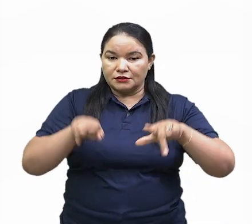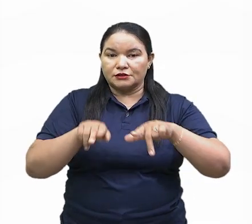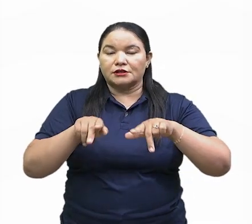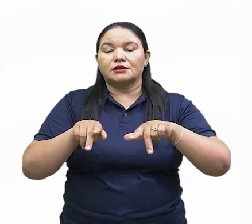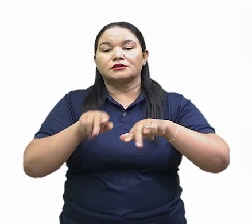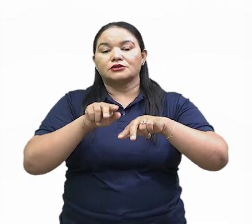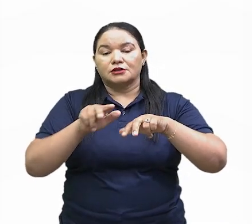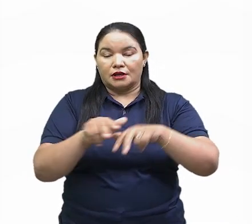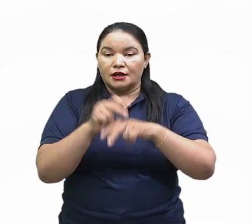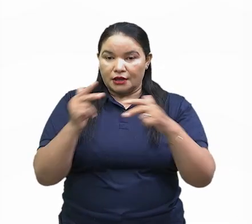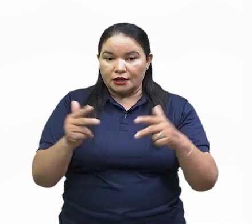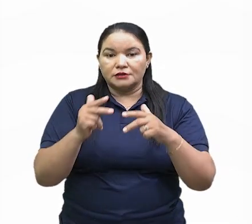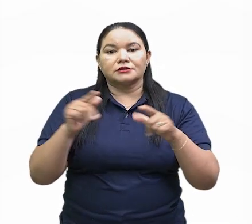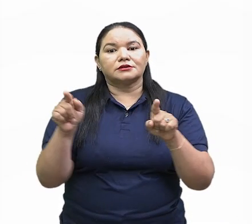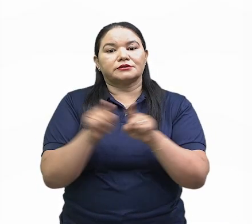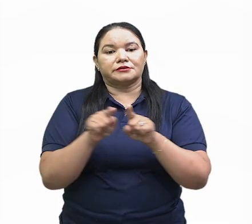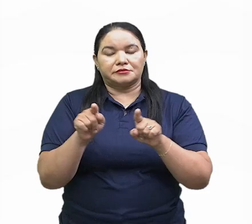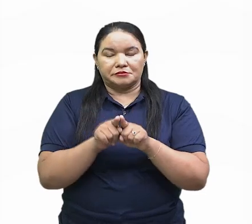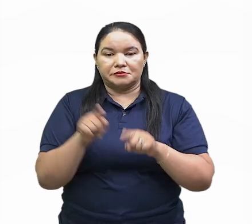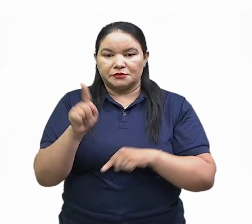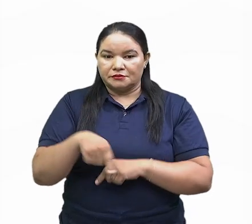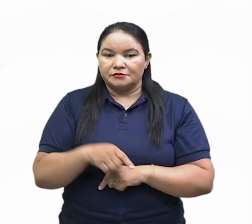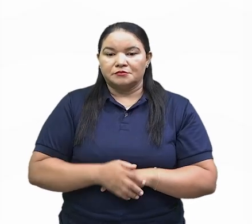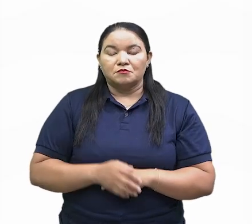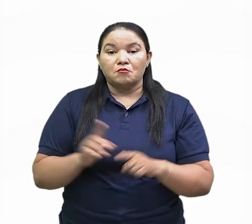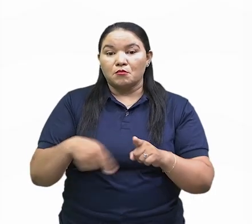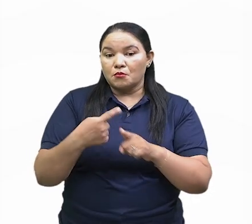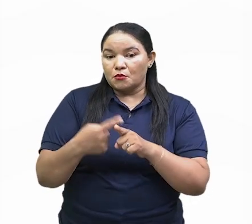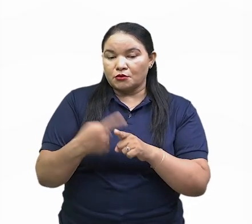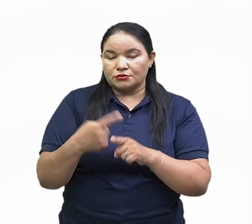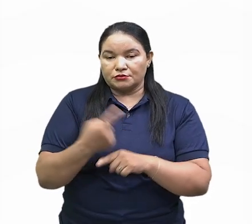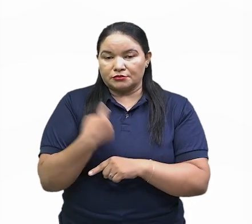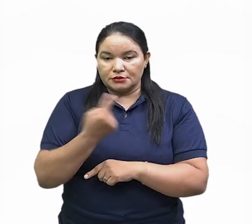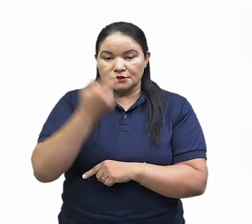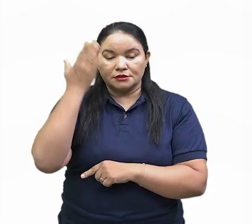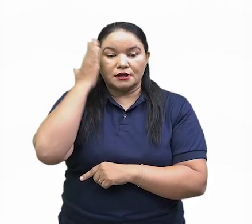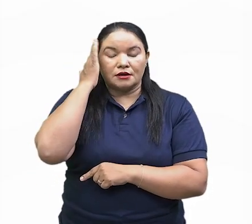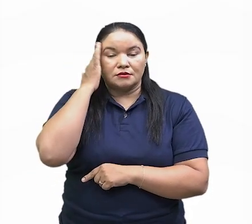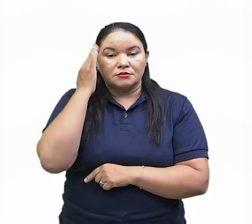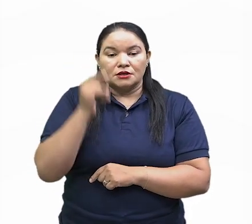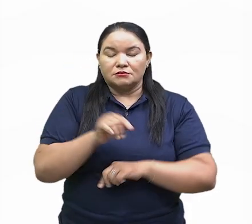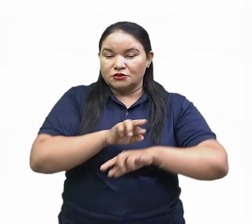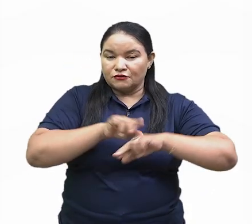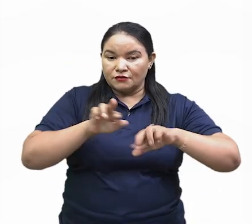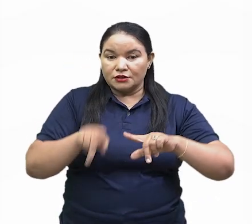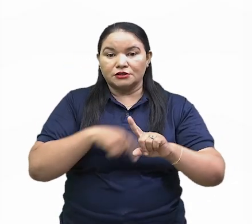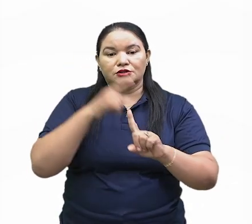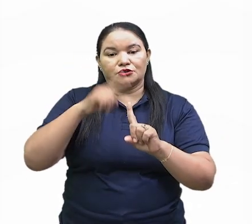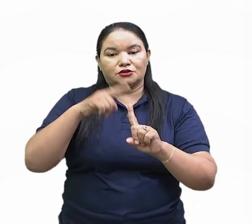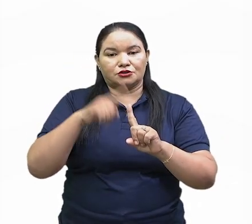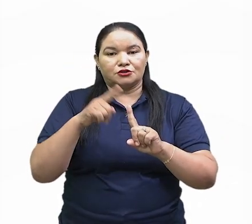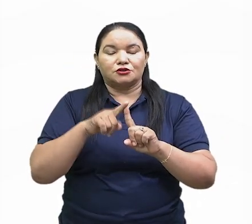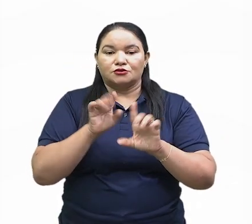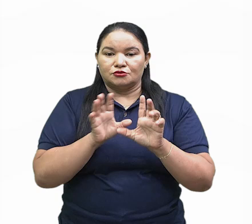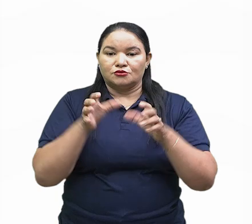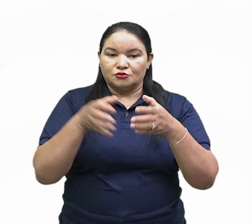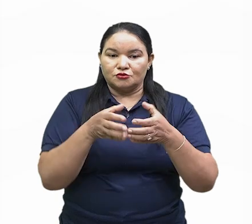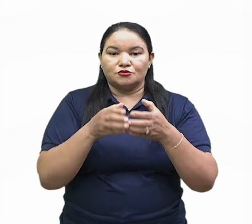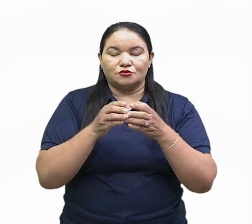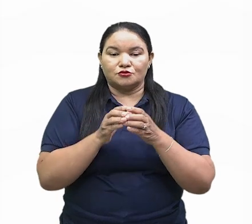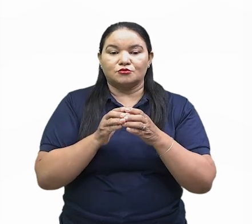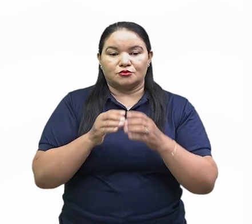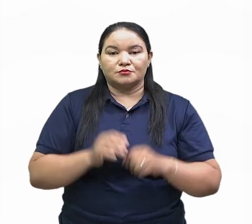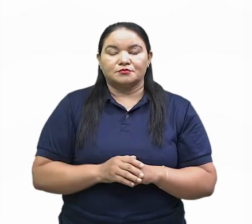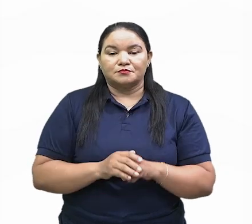diversidade étnica também, porque a gente sabe que existem diferentes tipos de etnias, então também